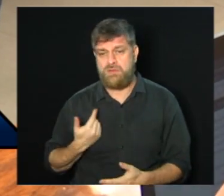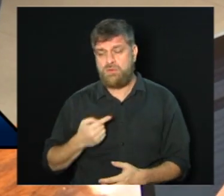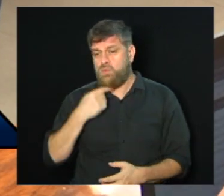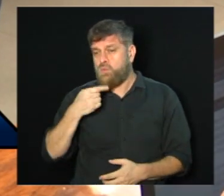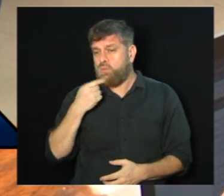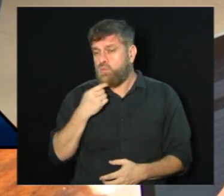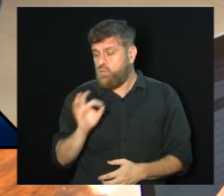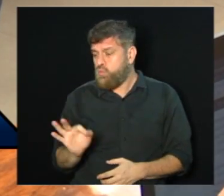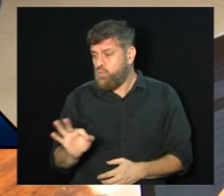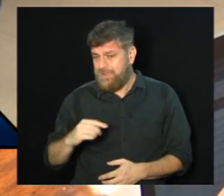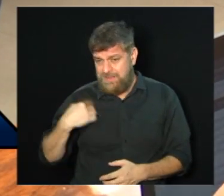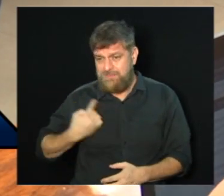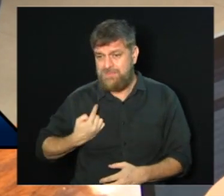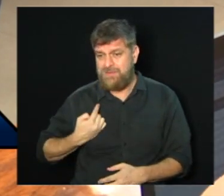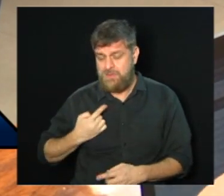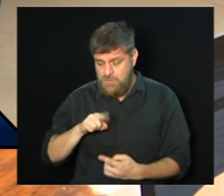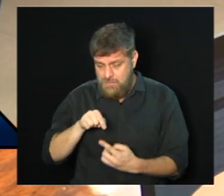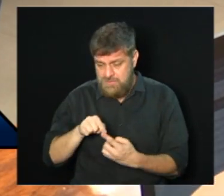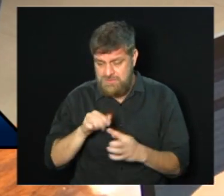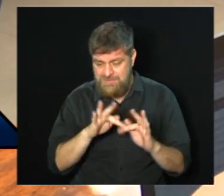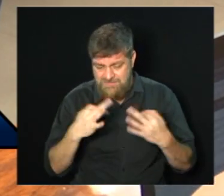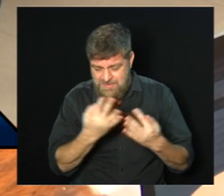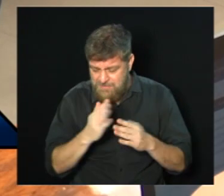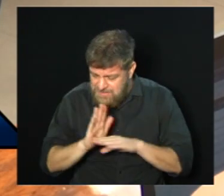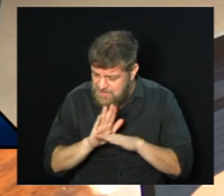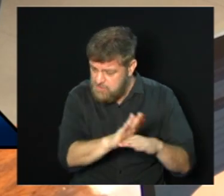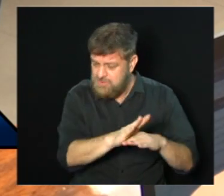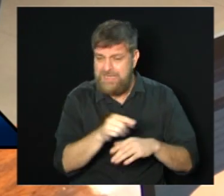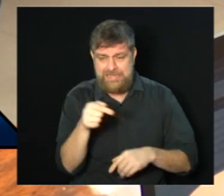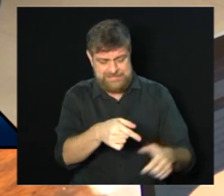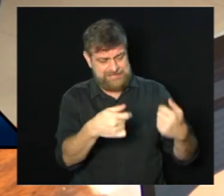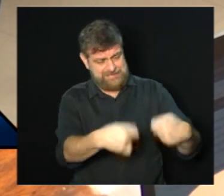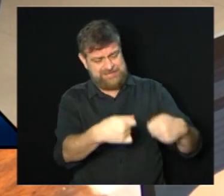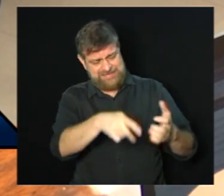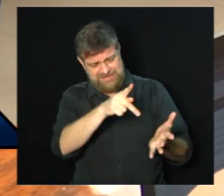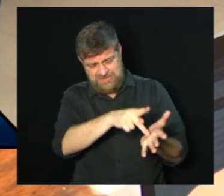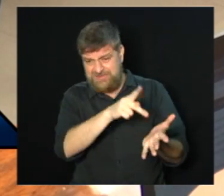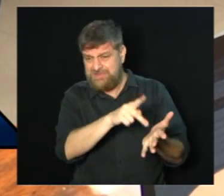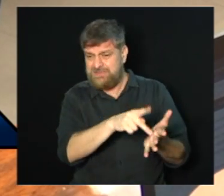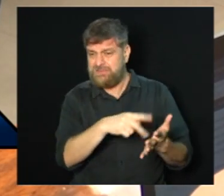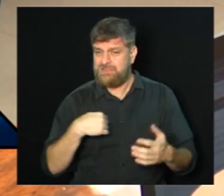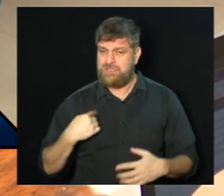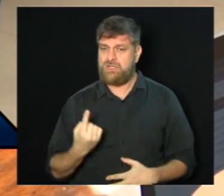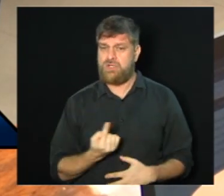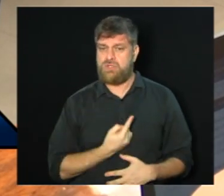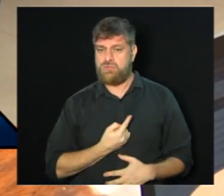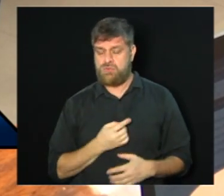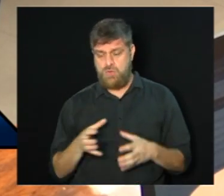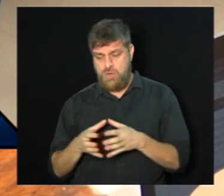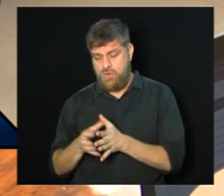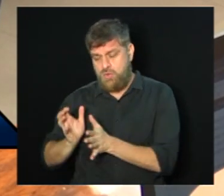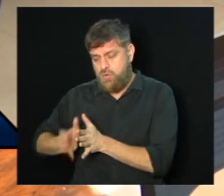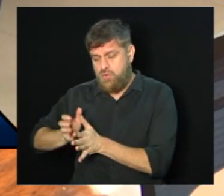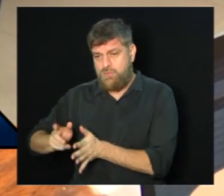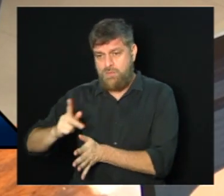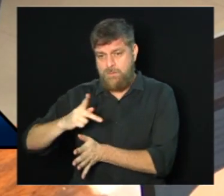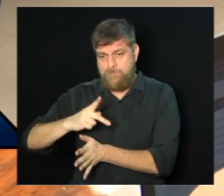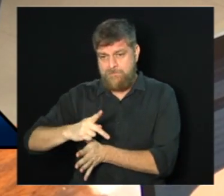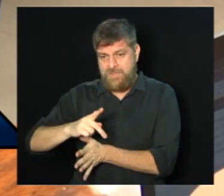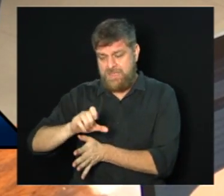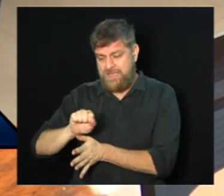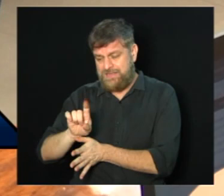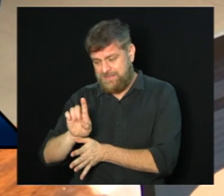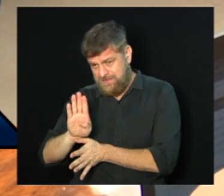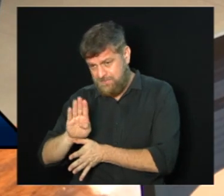vai ajudar muitas famílias que estão aí realmente precisando. E nós, aqui da bancada do PSDB, sem sombra de